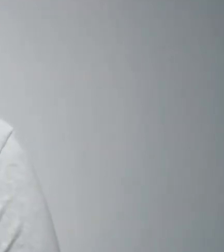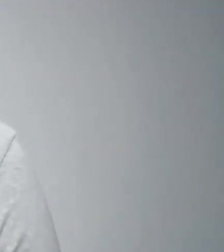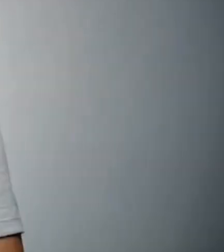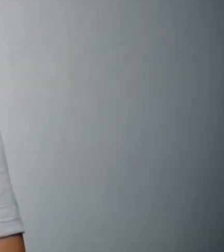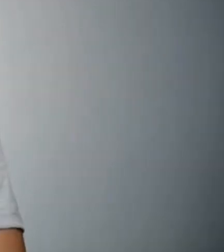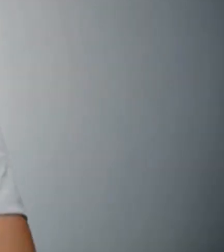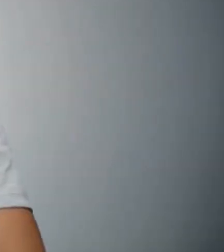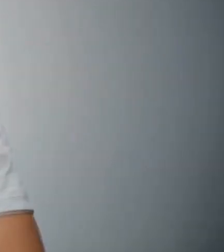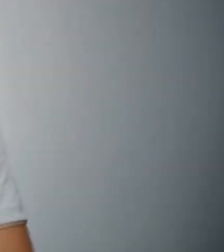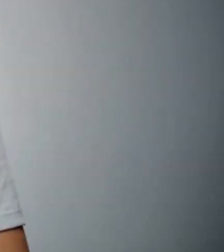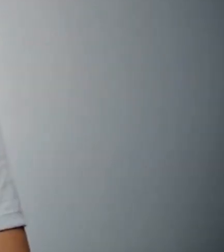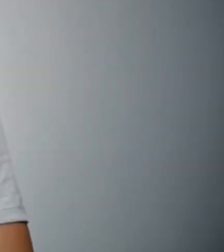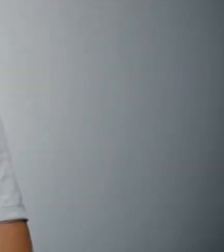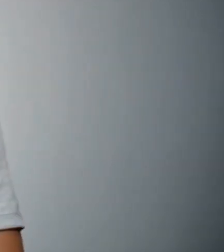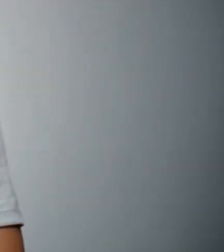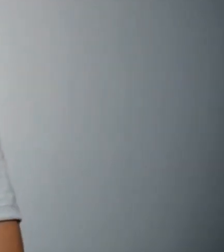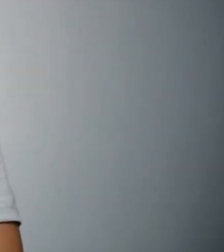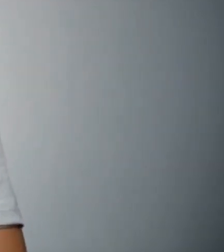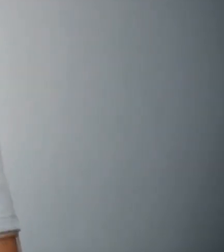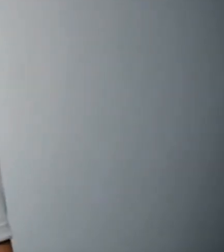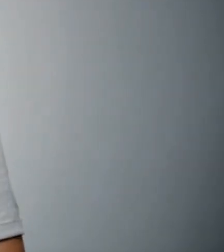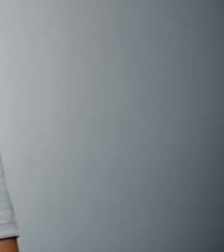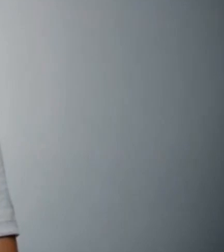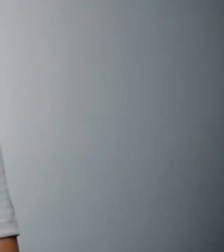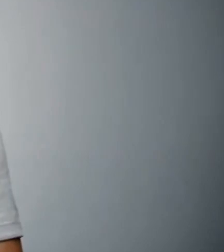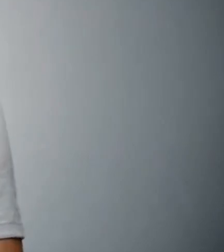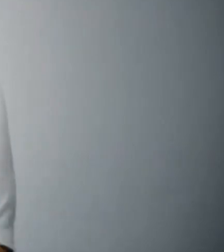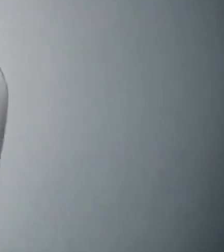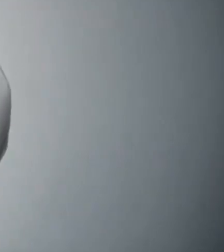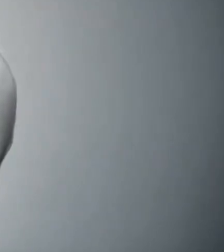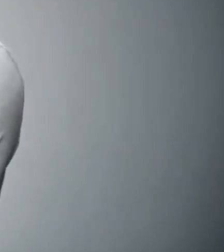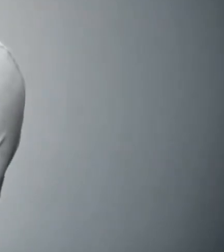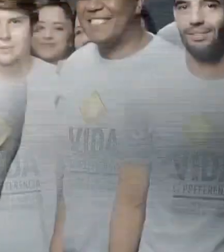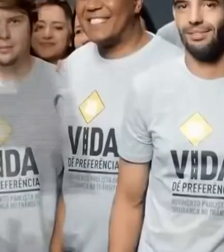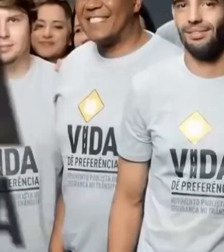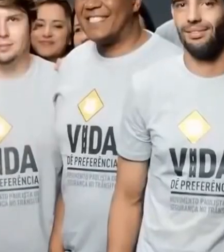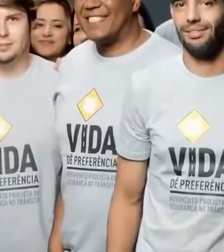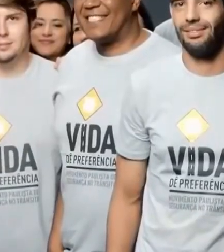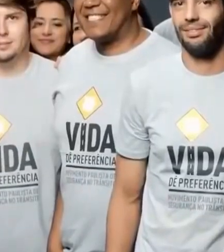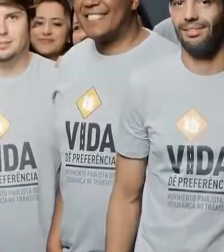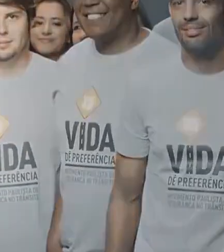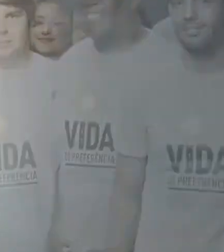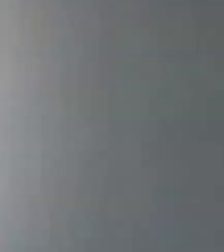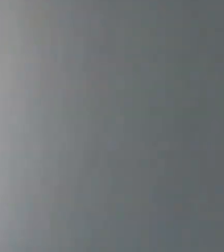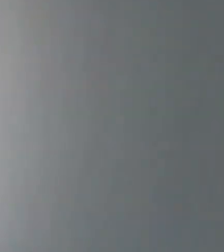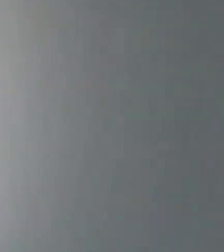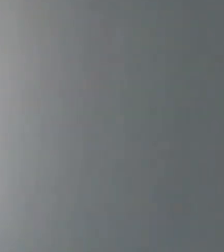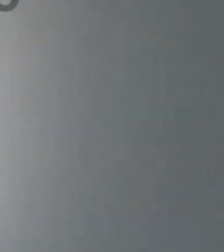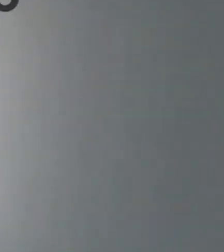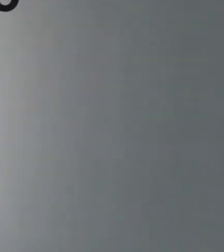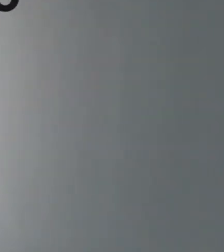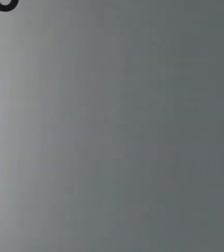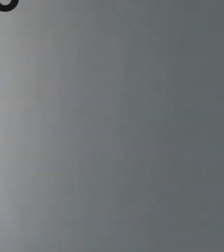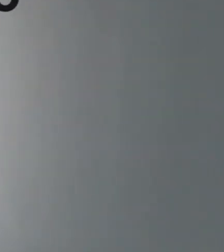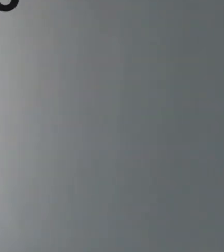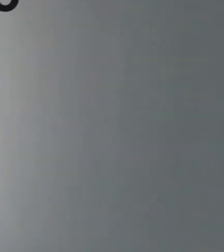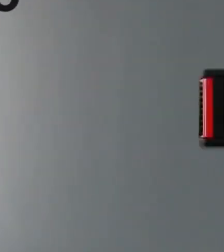respeitar a lei e usar sempre o cinto de segurança, inclusive o banco de trás. Vida, dê